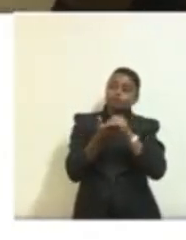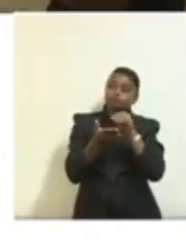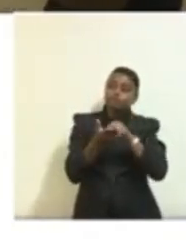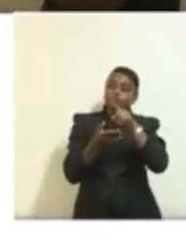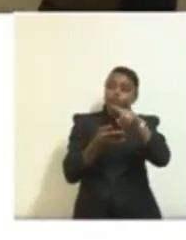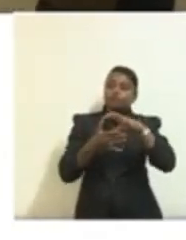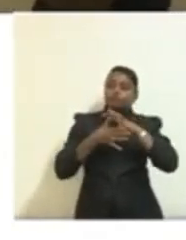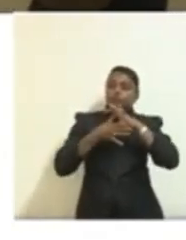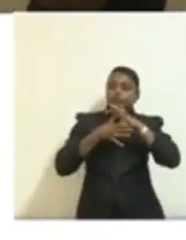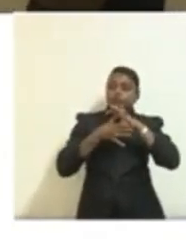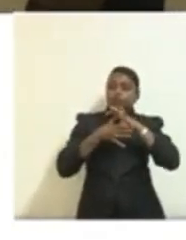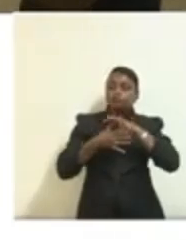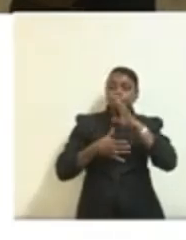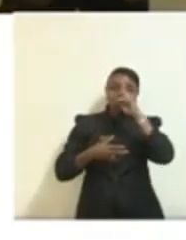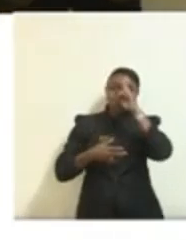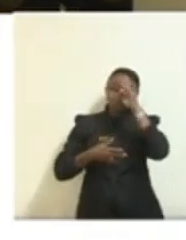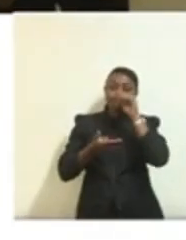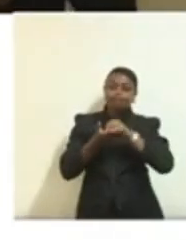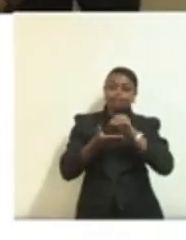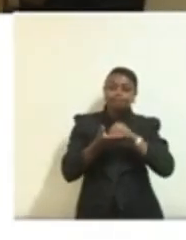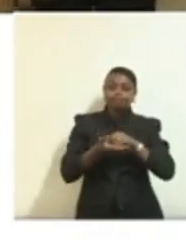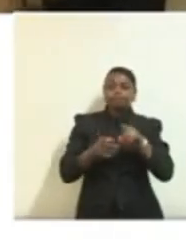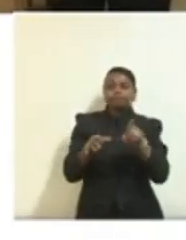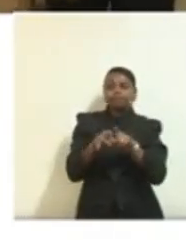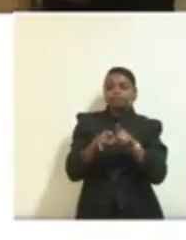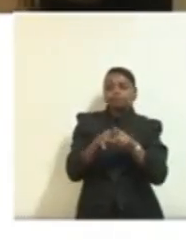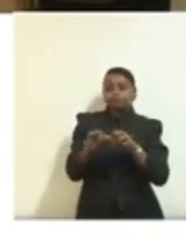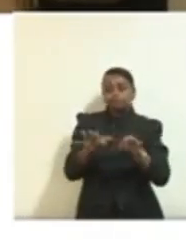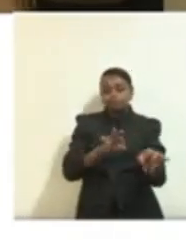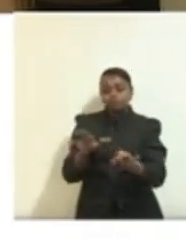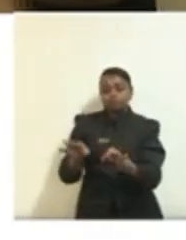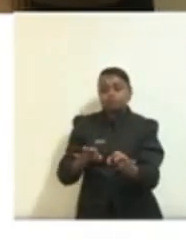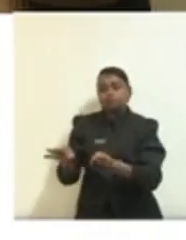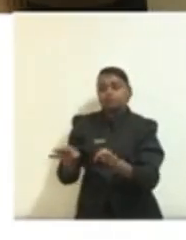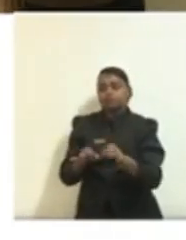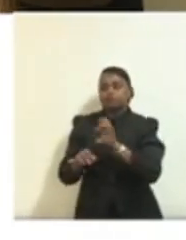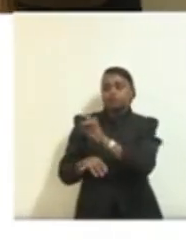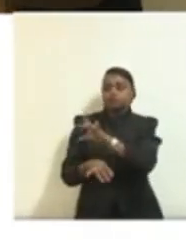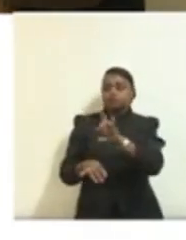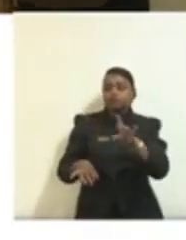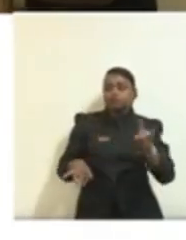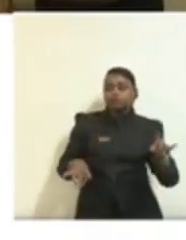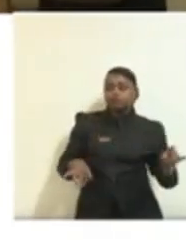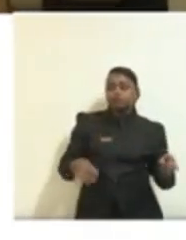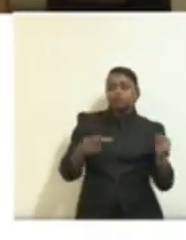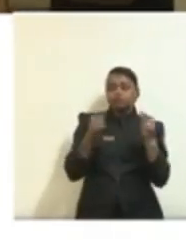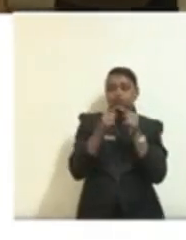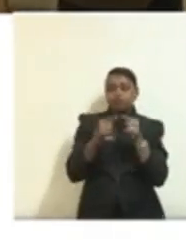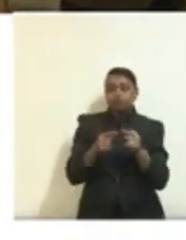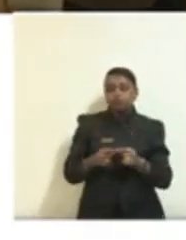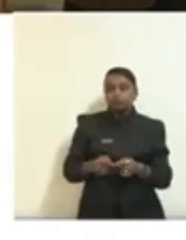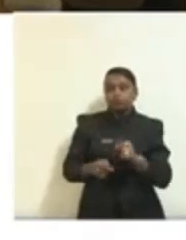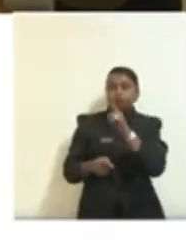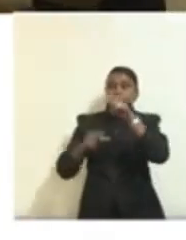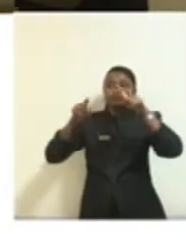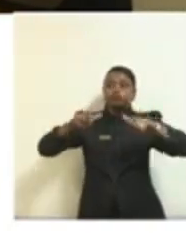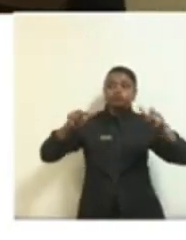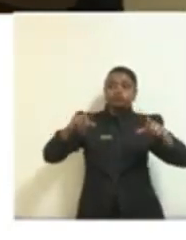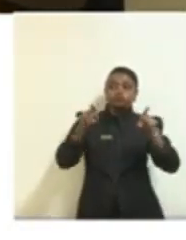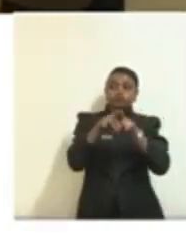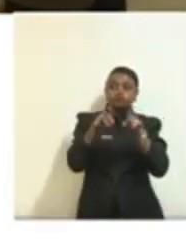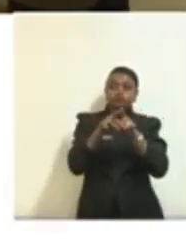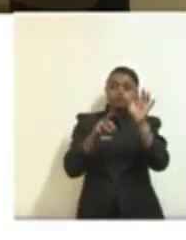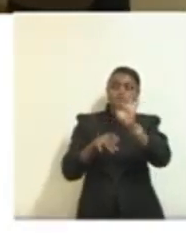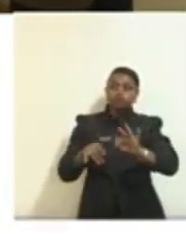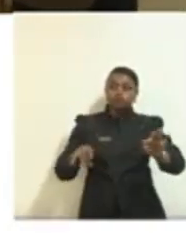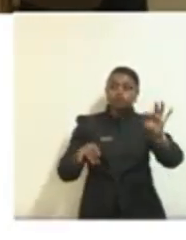termos de produção animal, bovina, do que um campo manejado, né, numa carga animal mais adequada. Em Santa Maria, nós tivemos um outro experimento, também fazendo